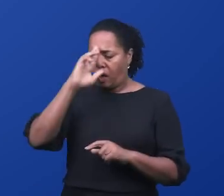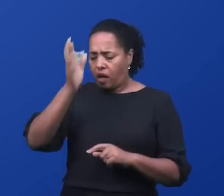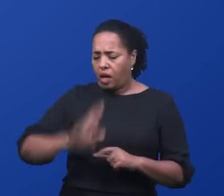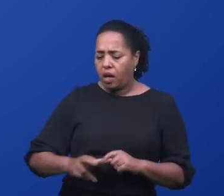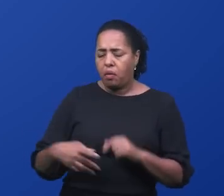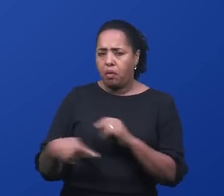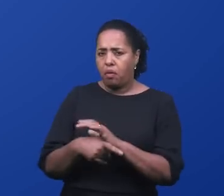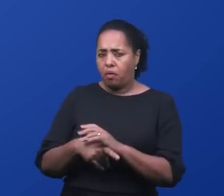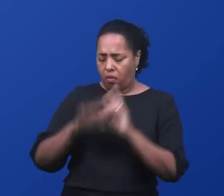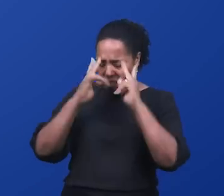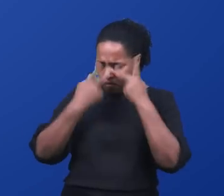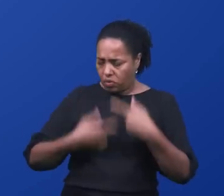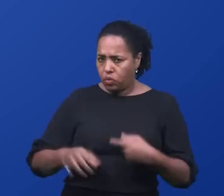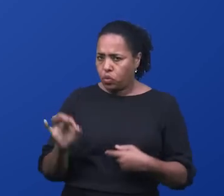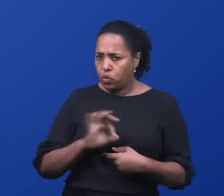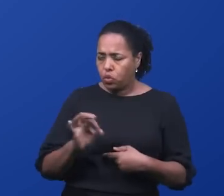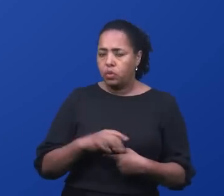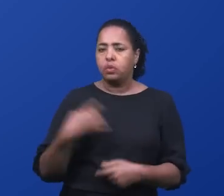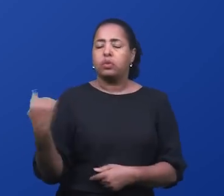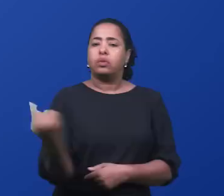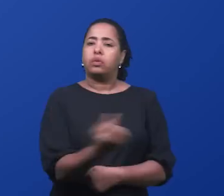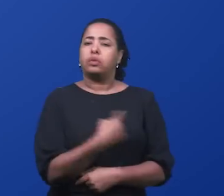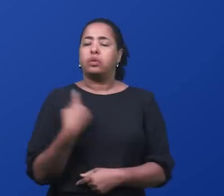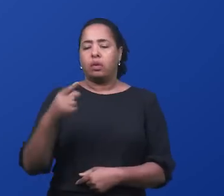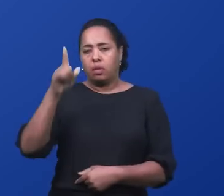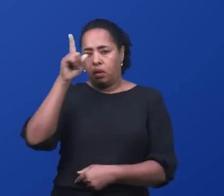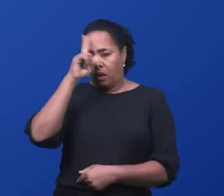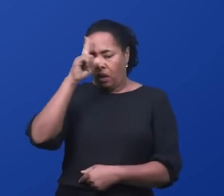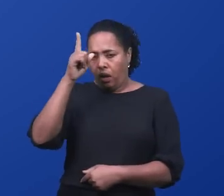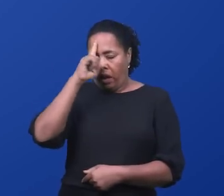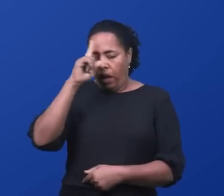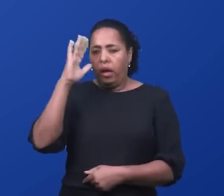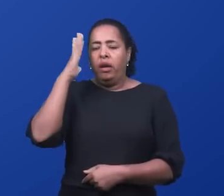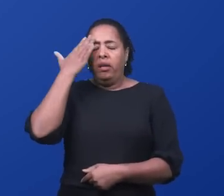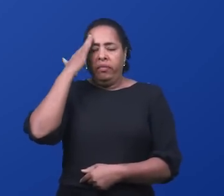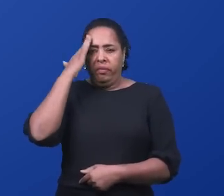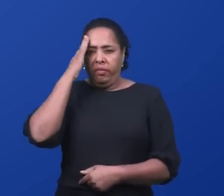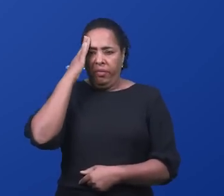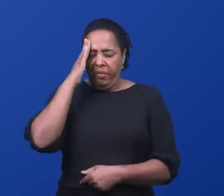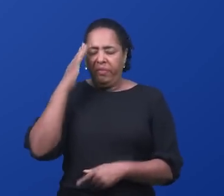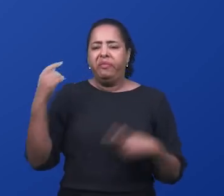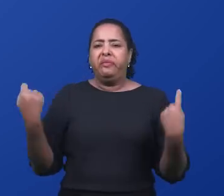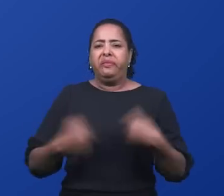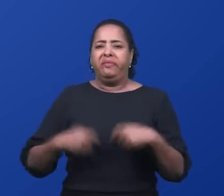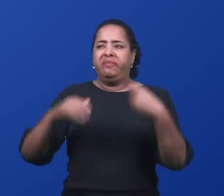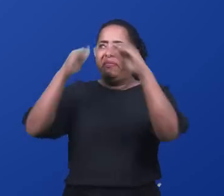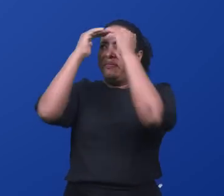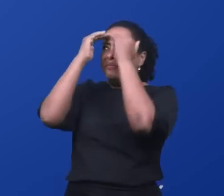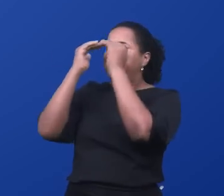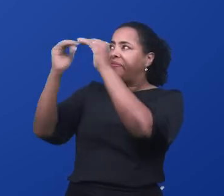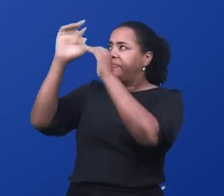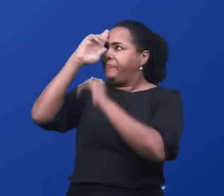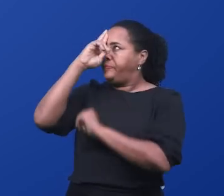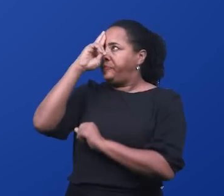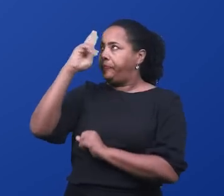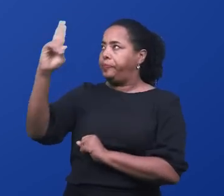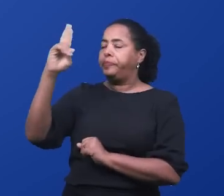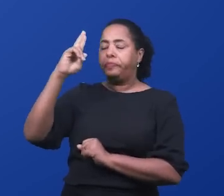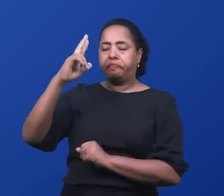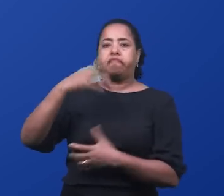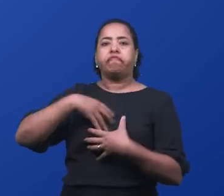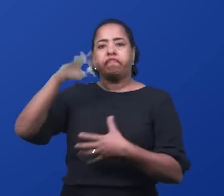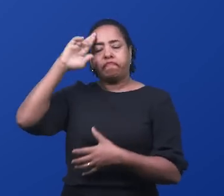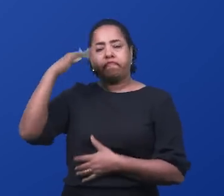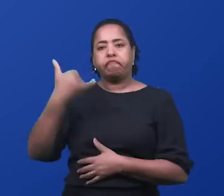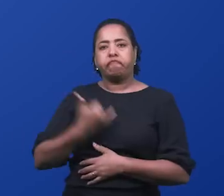homem. Cabe ao homem, cabe a nós, a cada dia reconhecer que devemos obedecer ao Senhor e ouvir a